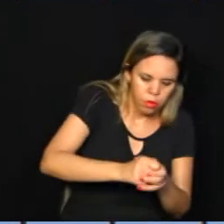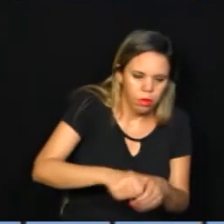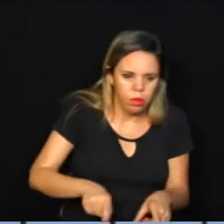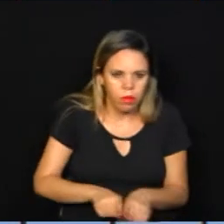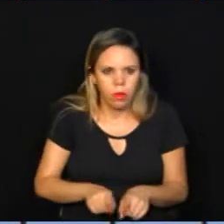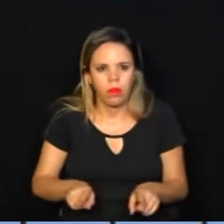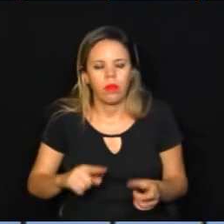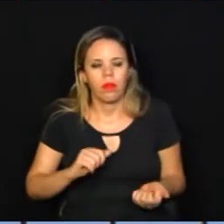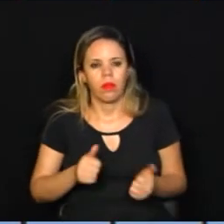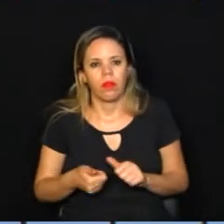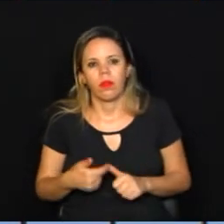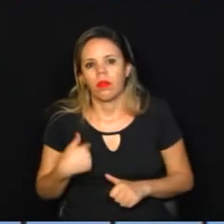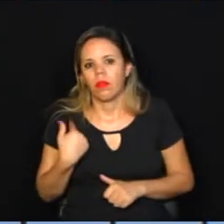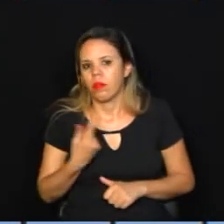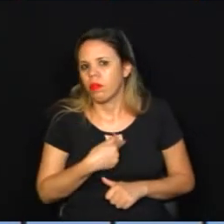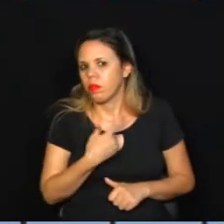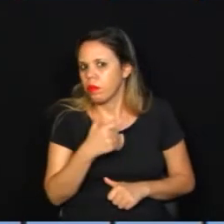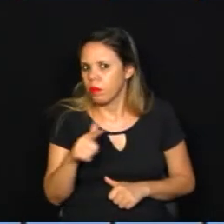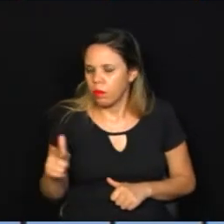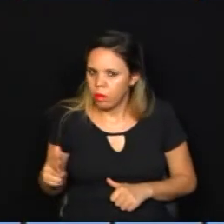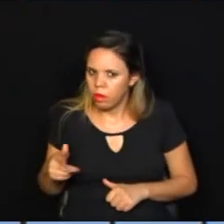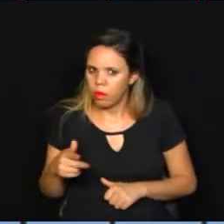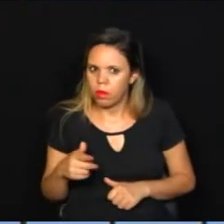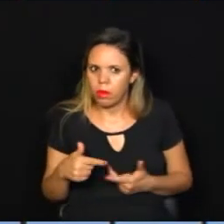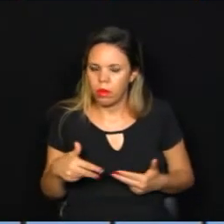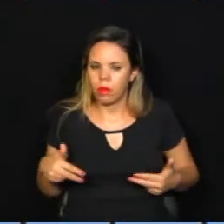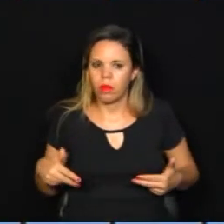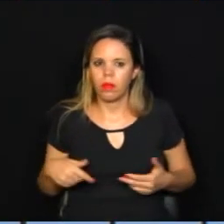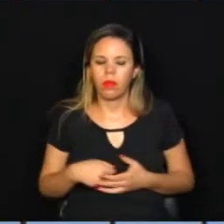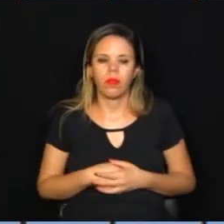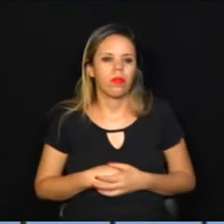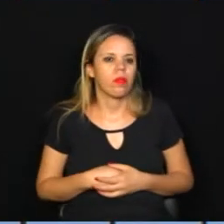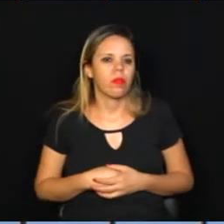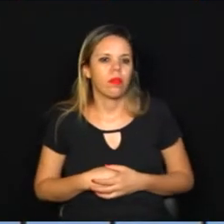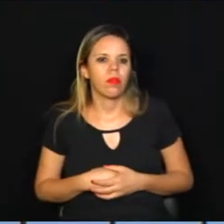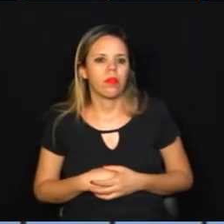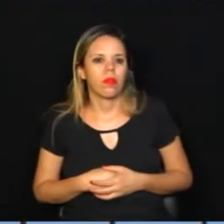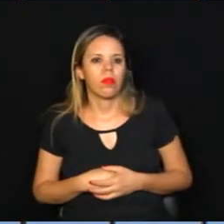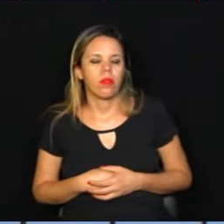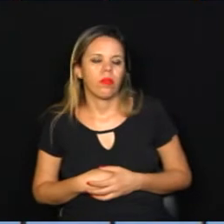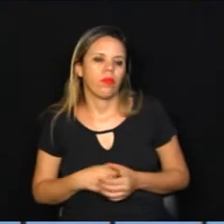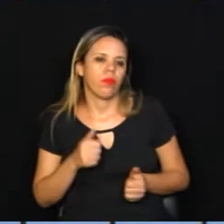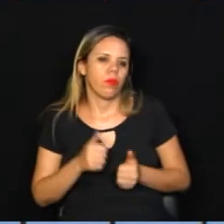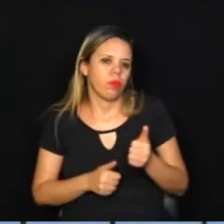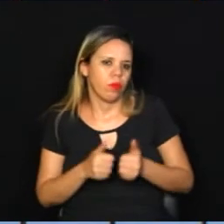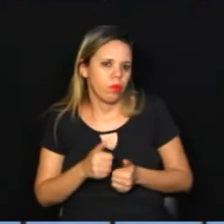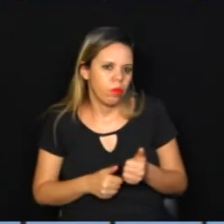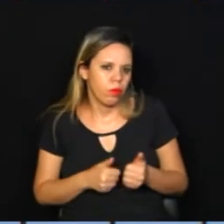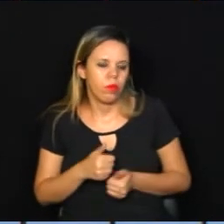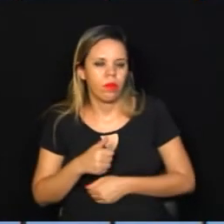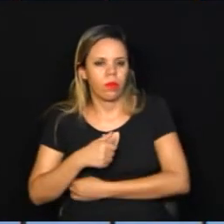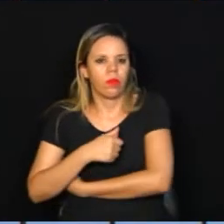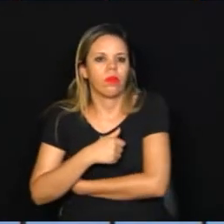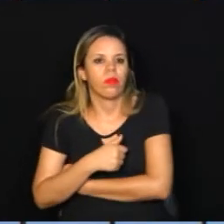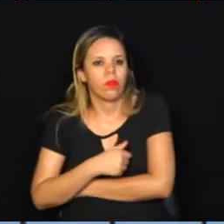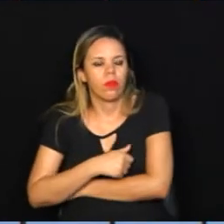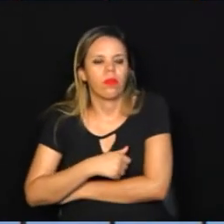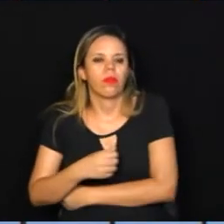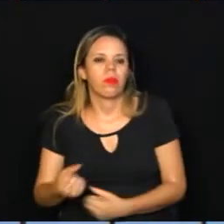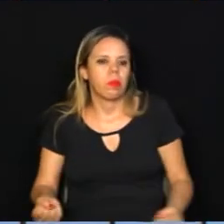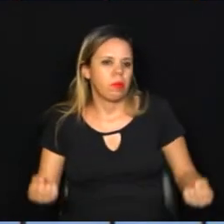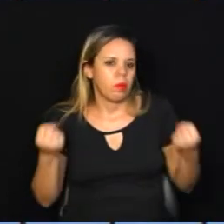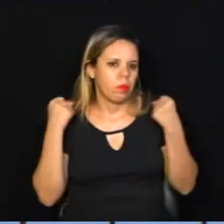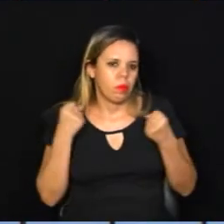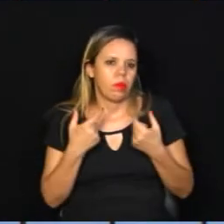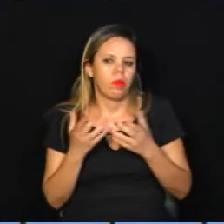quê? Porque nós não estamos tendo outras atividades como futebol ou ginástica, que tem